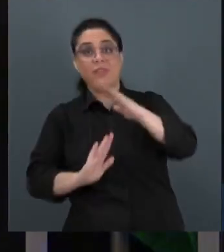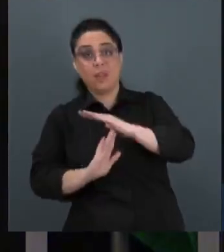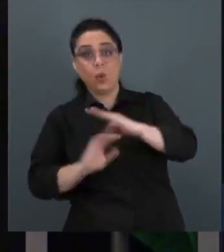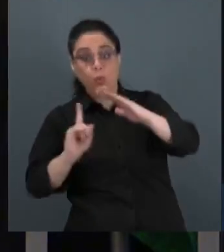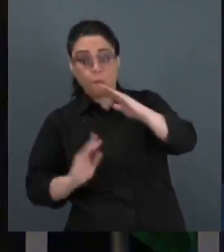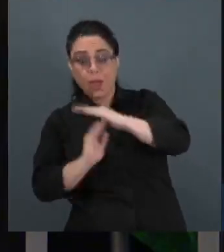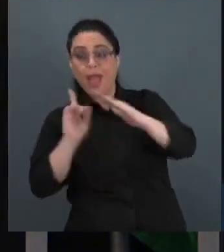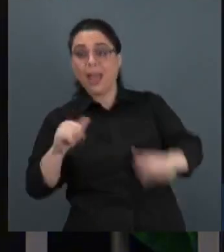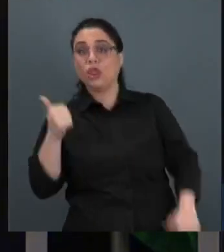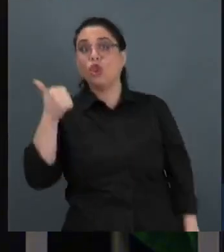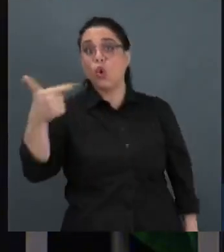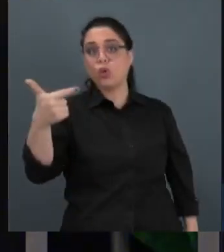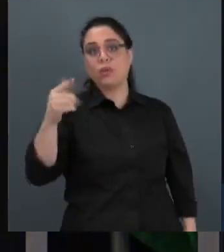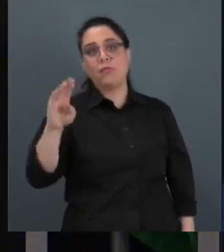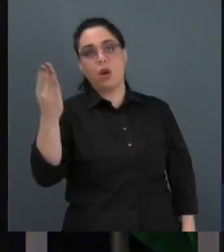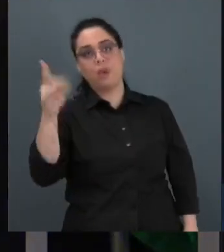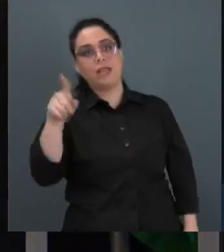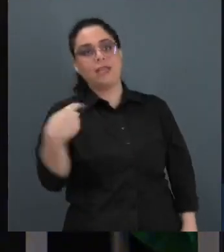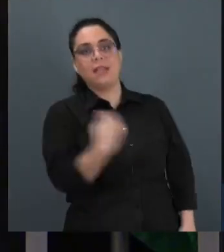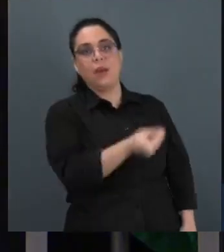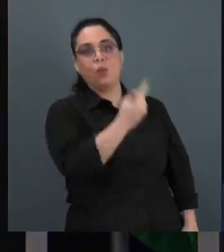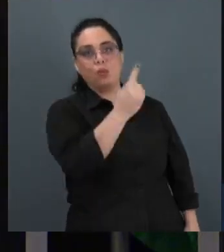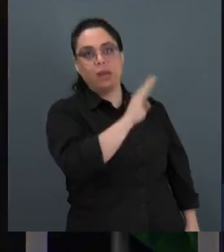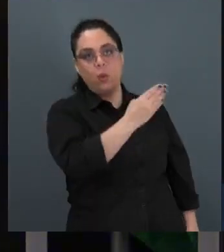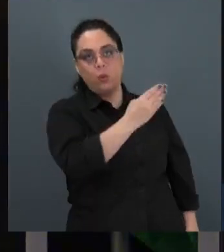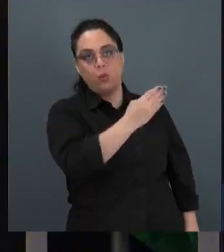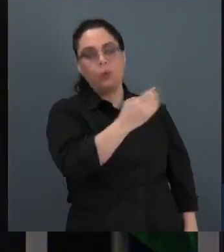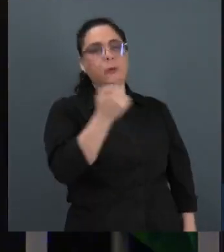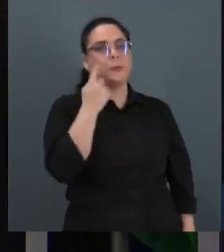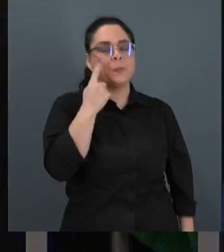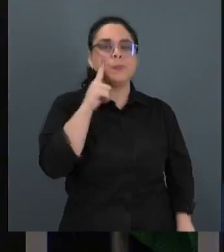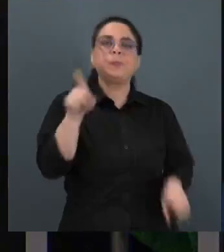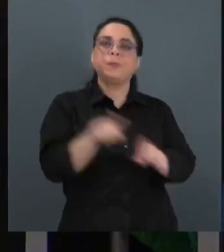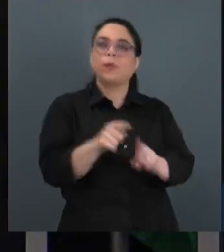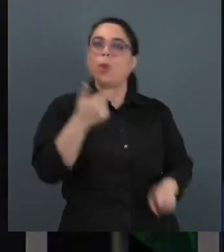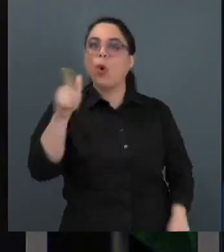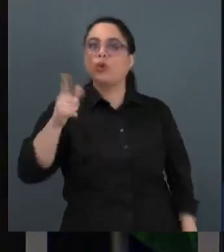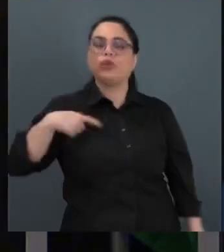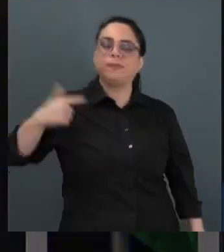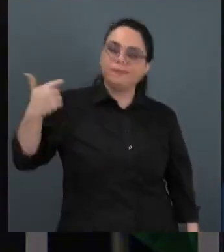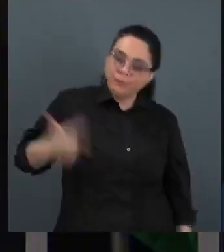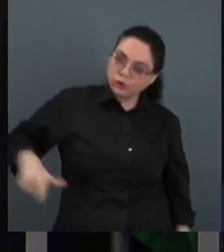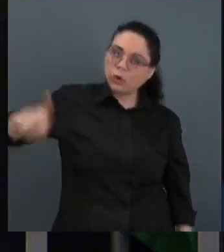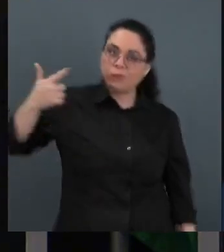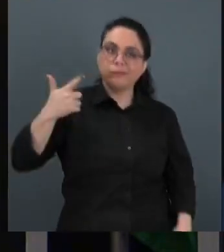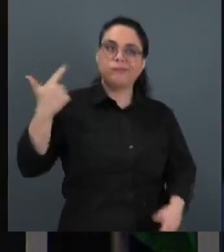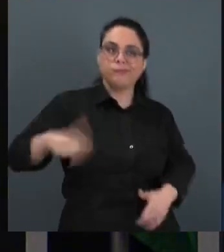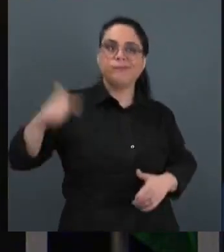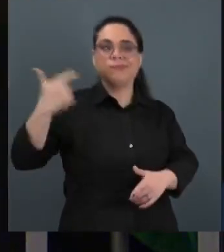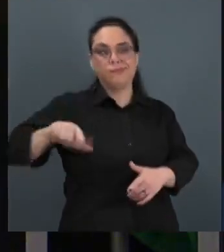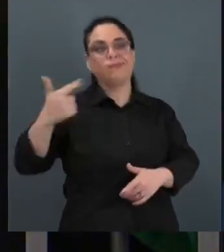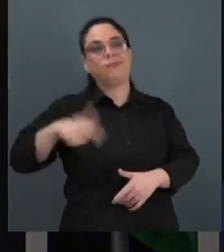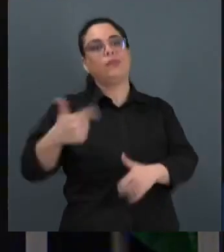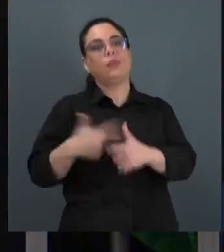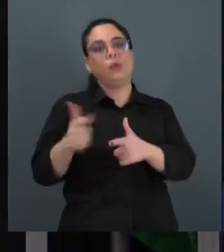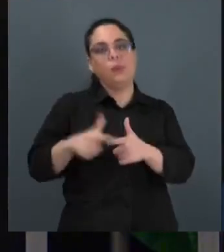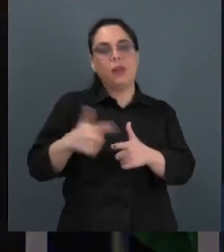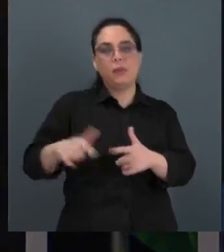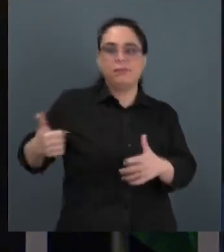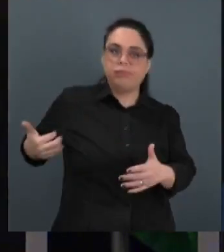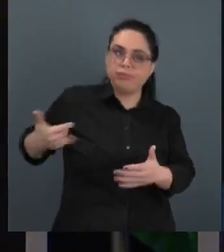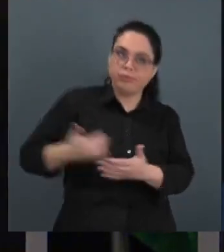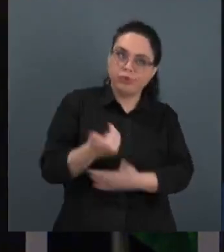reais. Nós temos uma questão aqui que é recorrente, e eu chamo a atenção dos senhores.